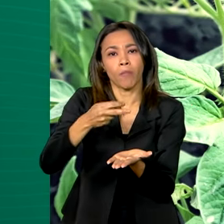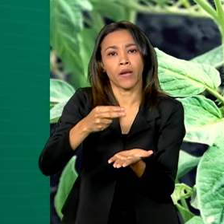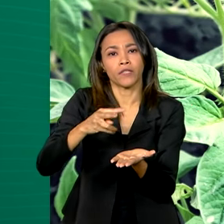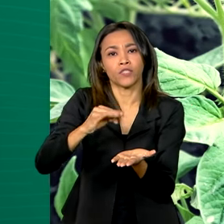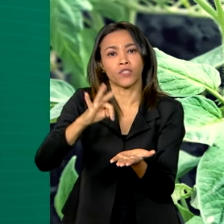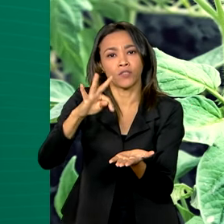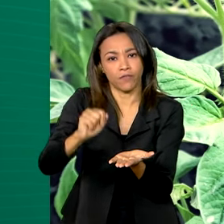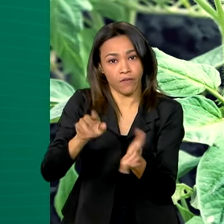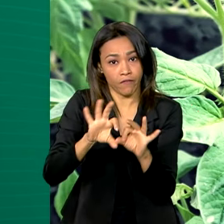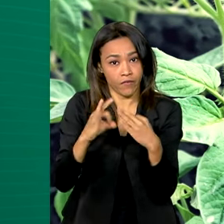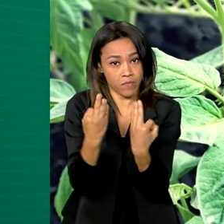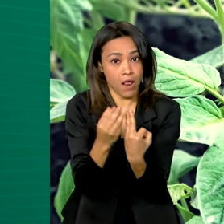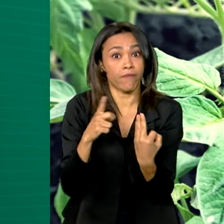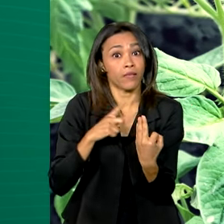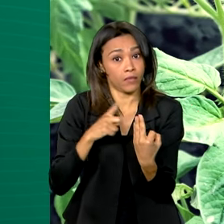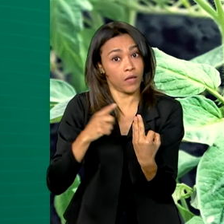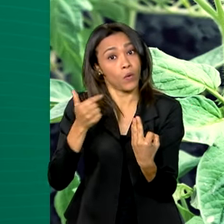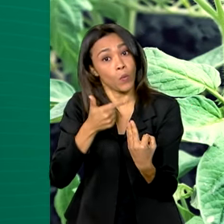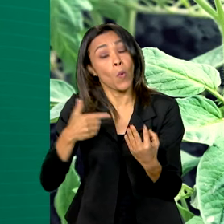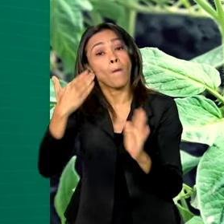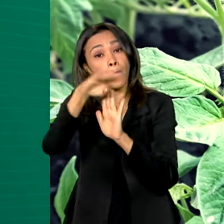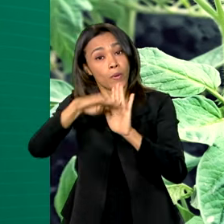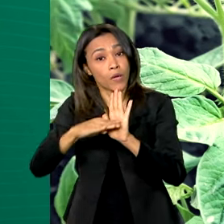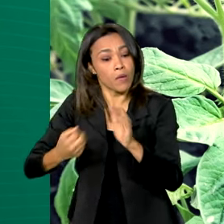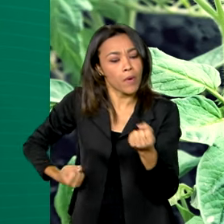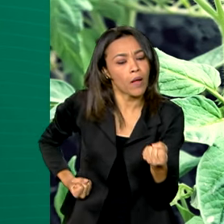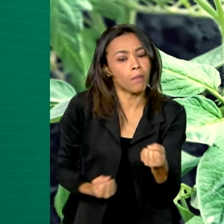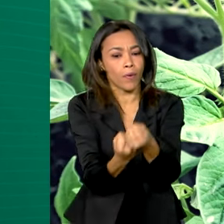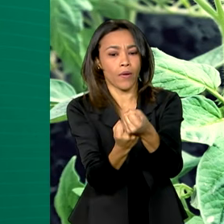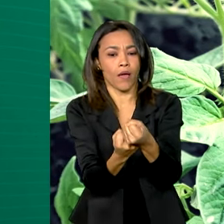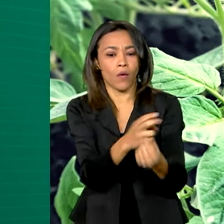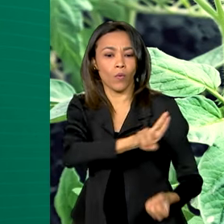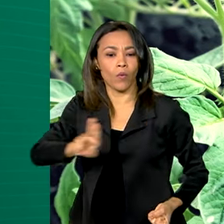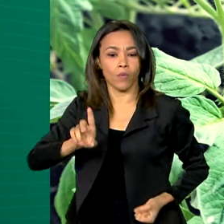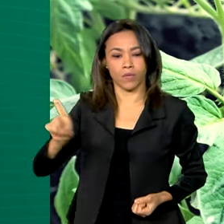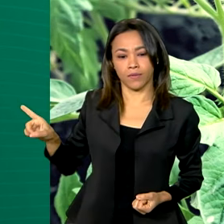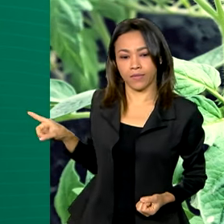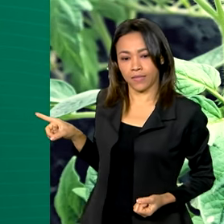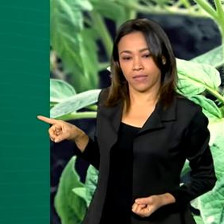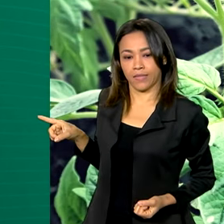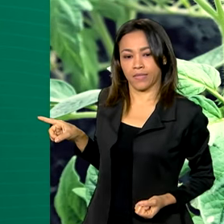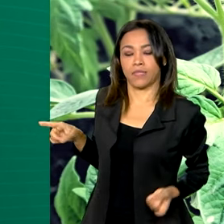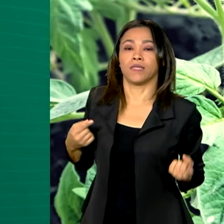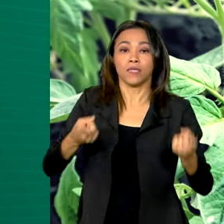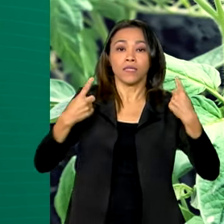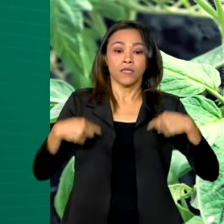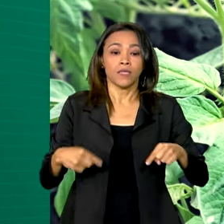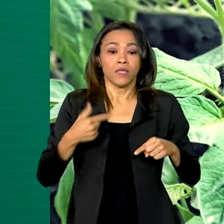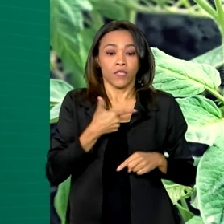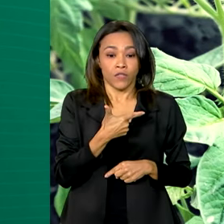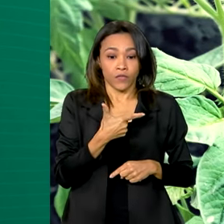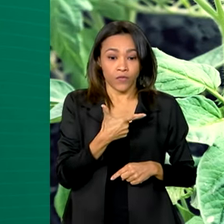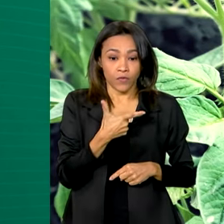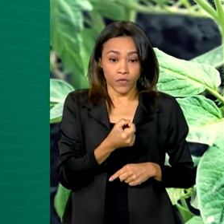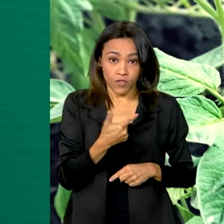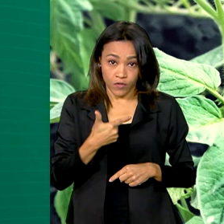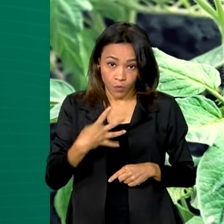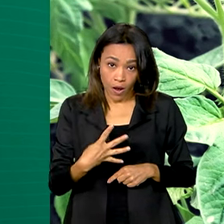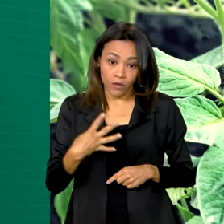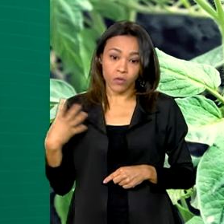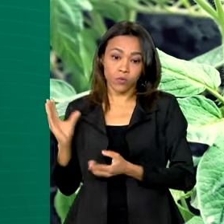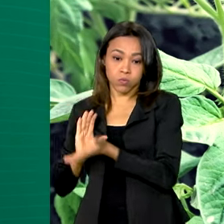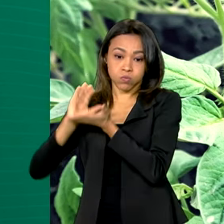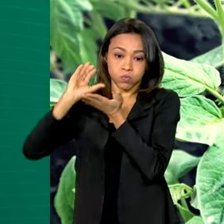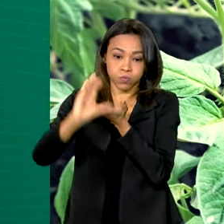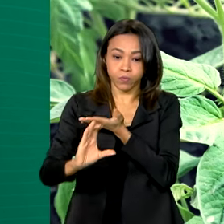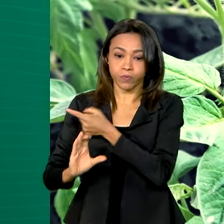vão passar a contar com o programa de fortalecimento, o Coopera Mais Brasil. Em 2024, serão investidos